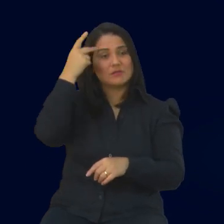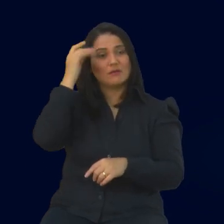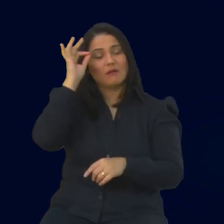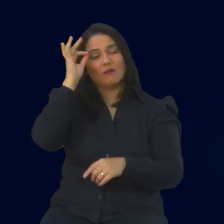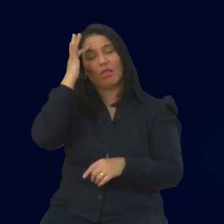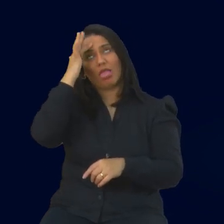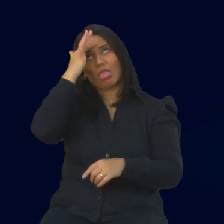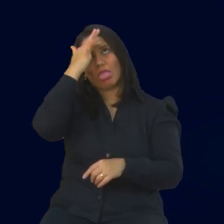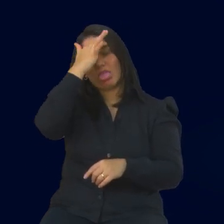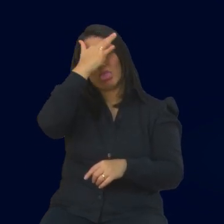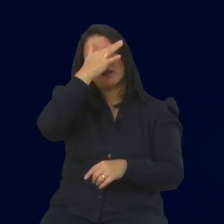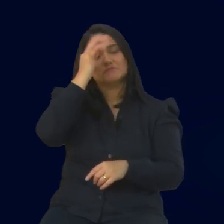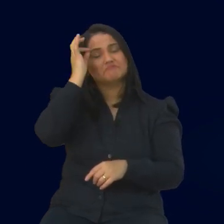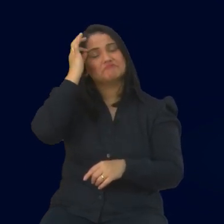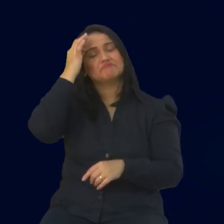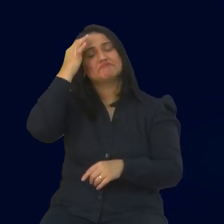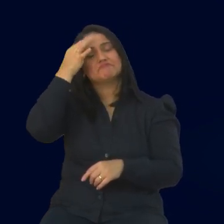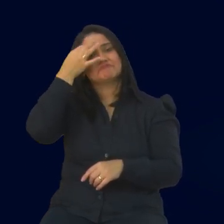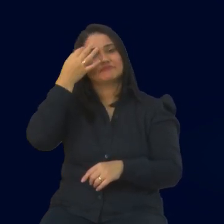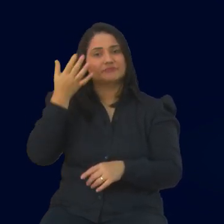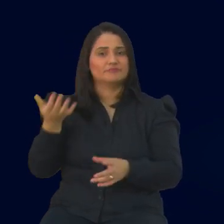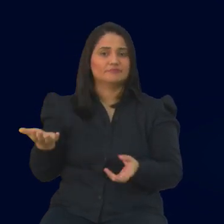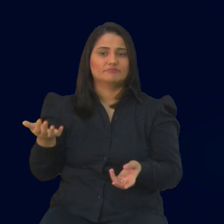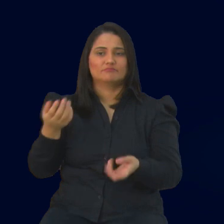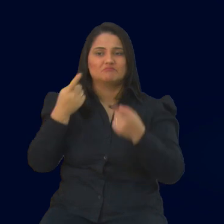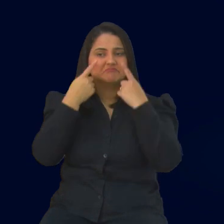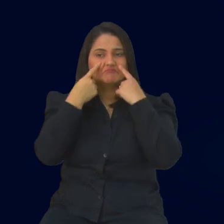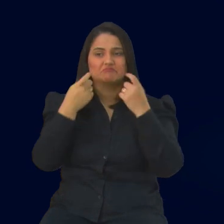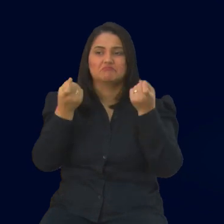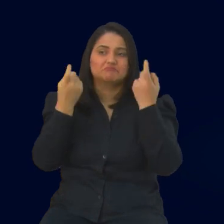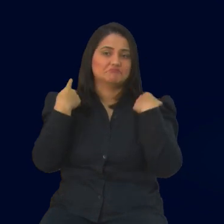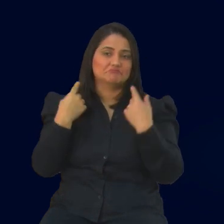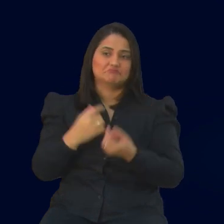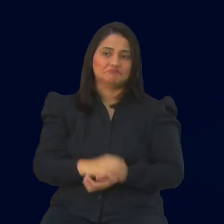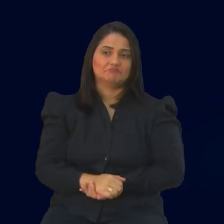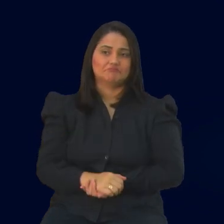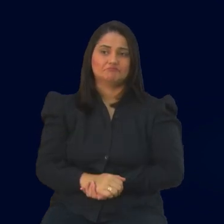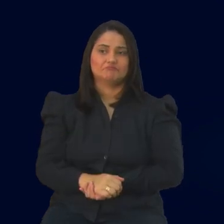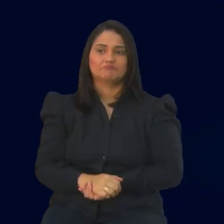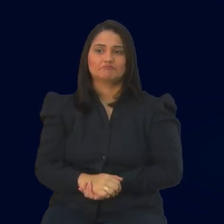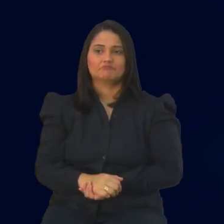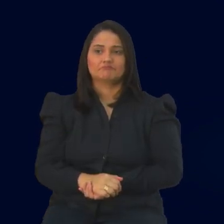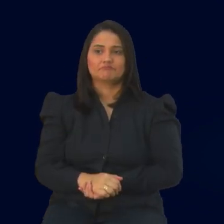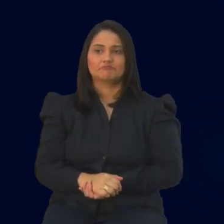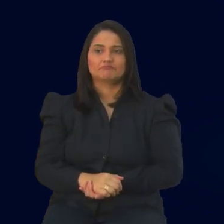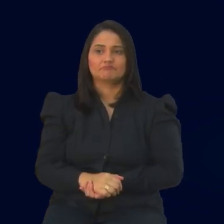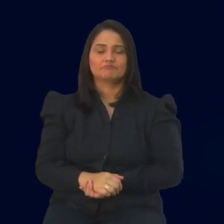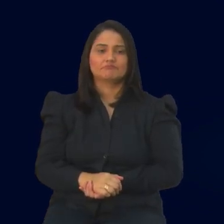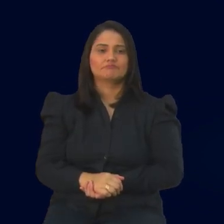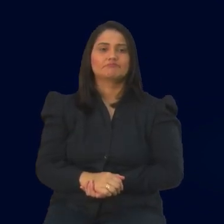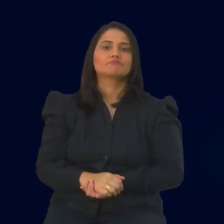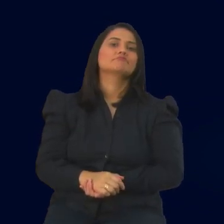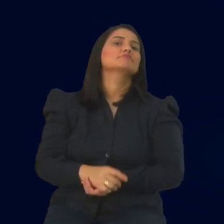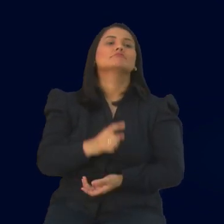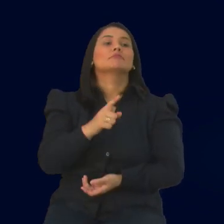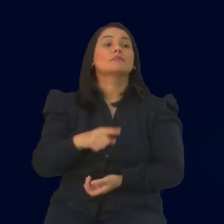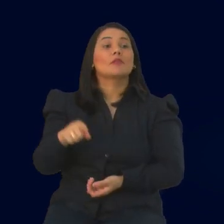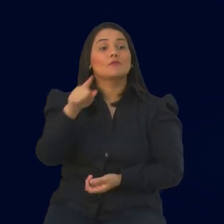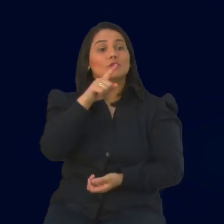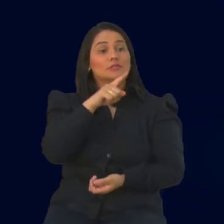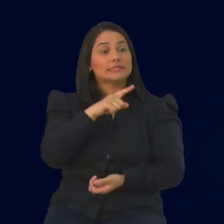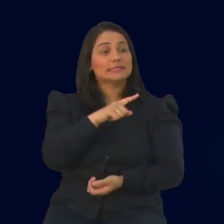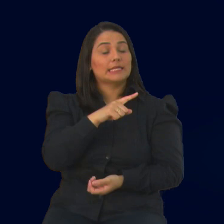se desinteressar e ele vai deixar de te ouvir. Então, empacotem a mensagem de vocês de uma